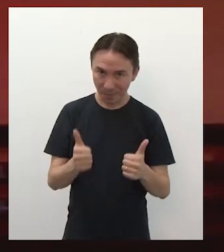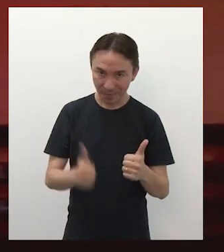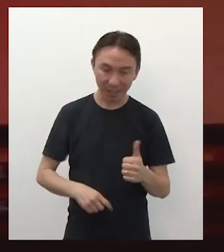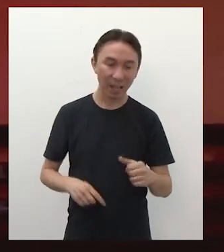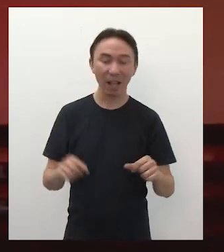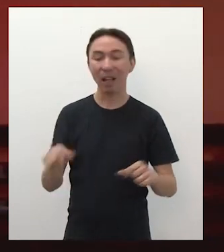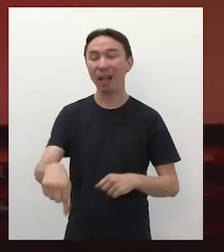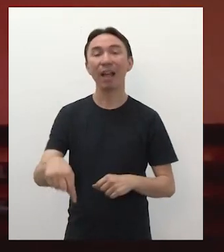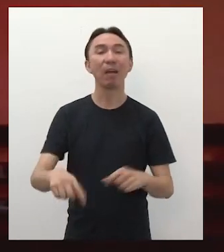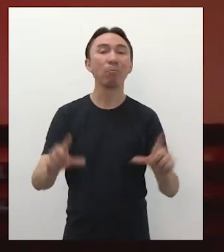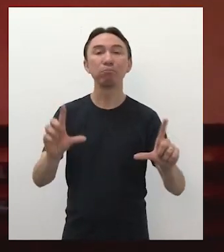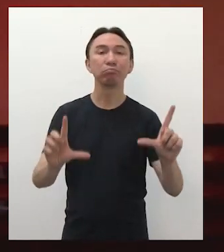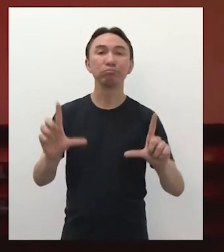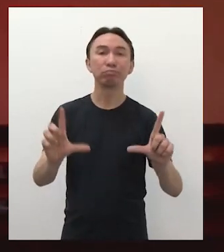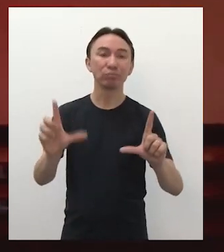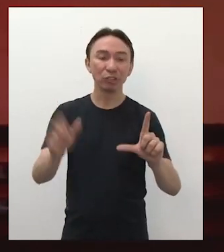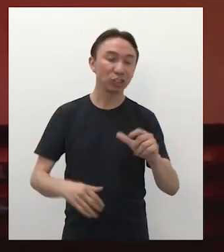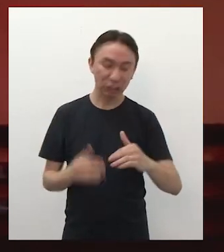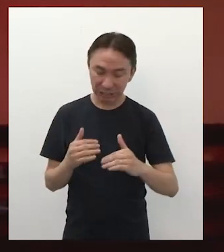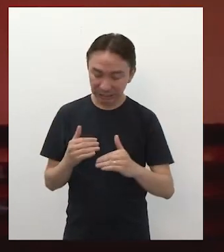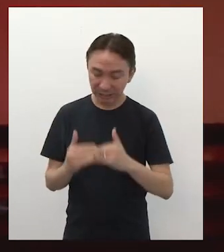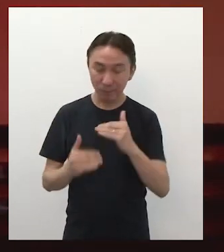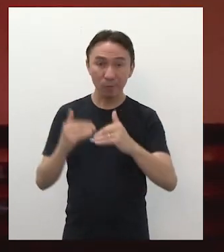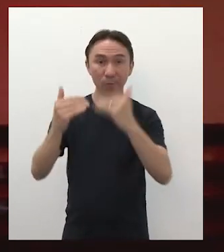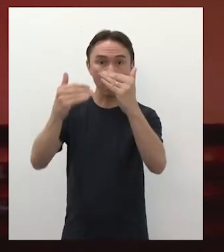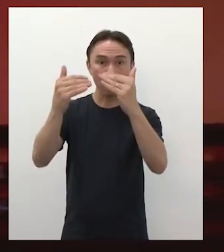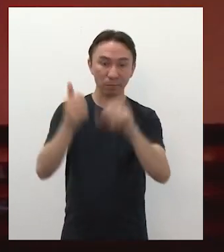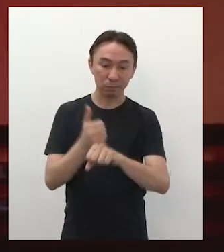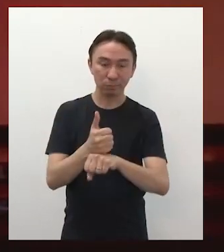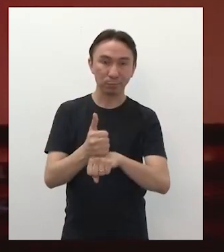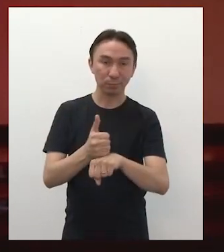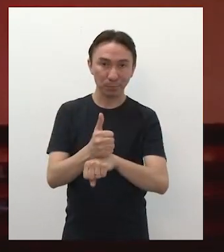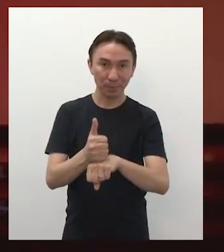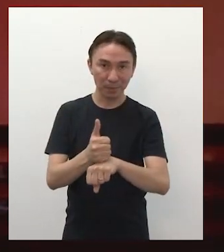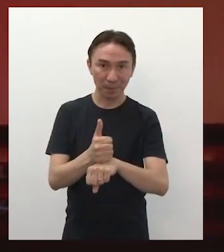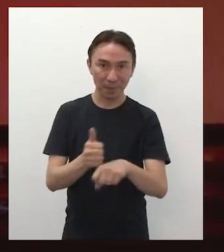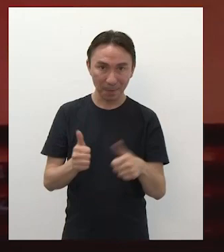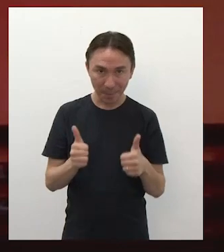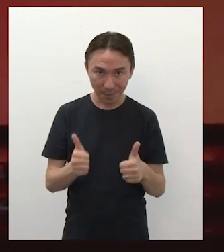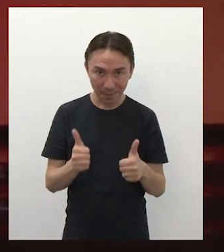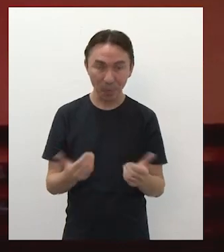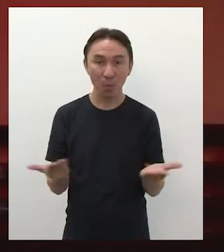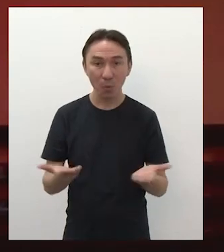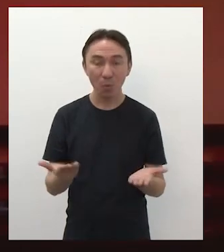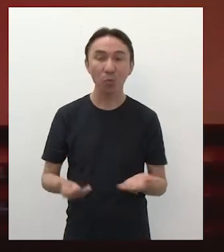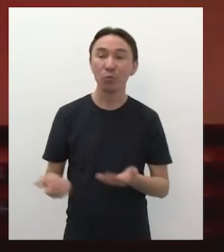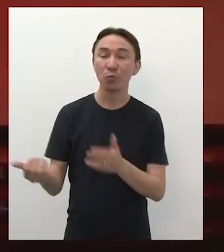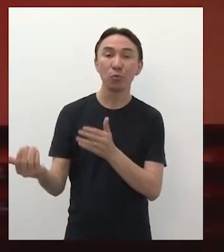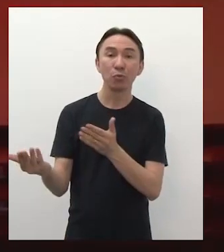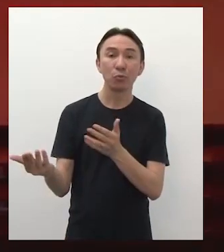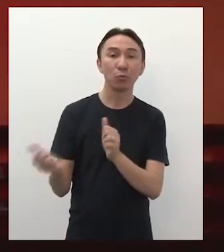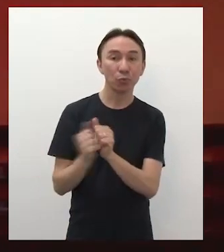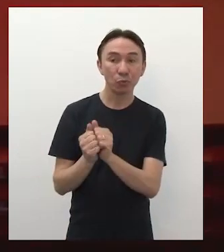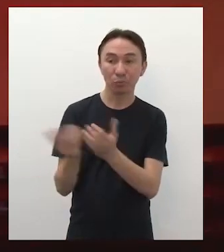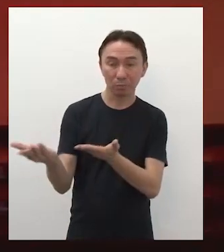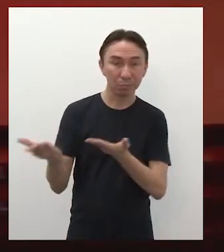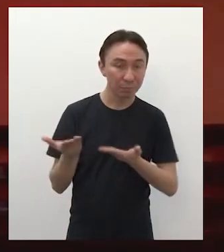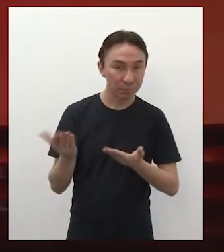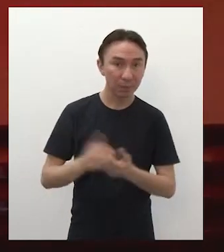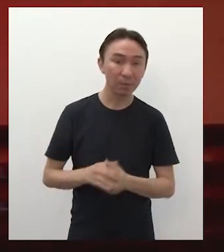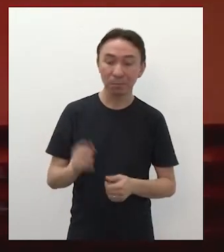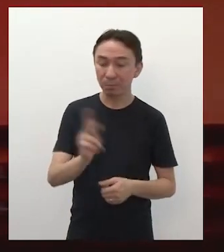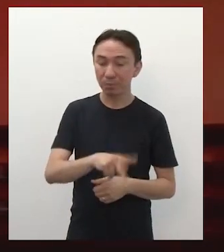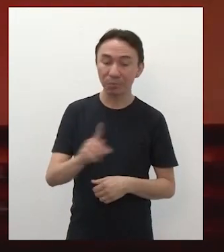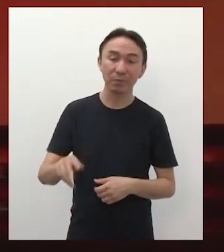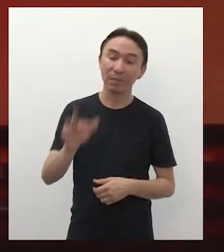ok? Hoje nós teremos aqui a professora Flávia Rivaldi, e é uma